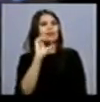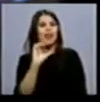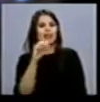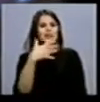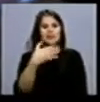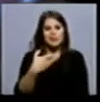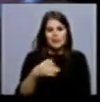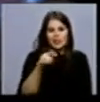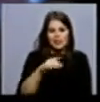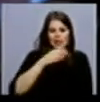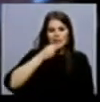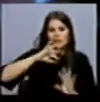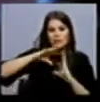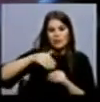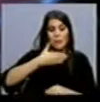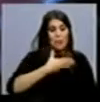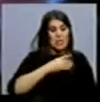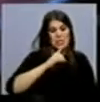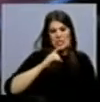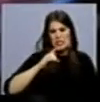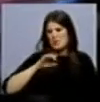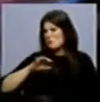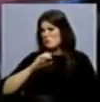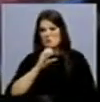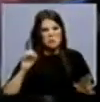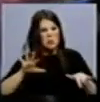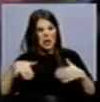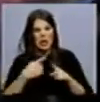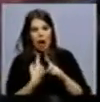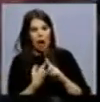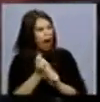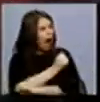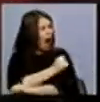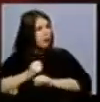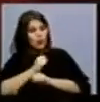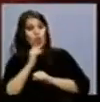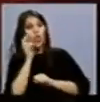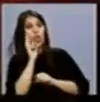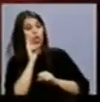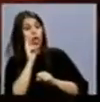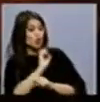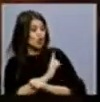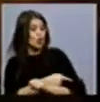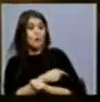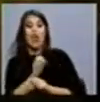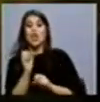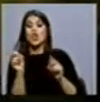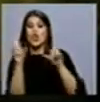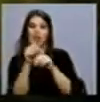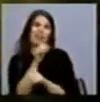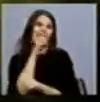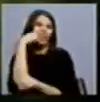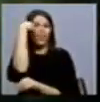XVII, 1600 e qualquer coisa, houve uma explosão, foi registada esta explosão supernova e maravilhou